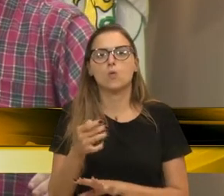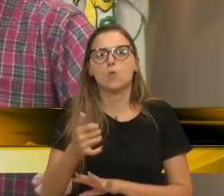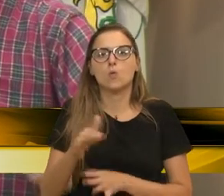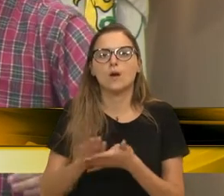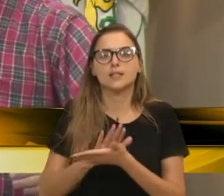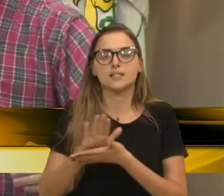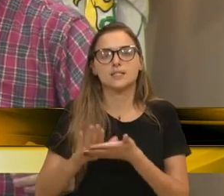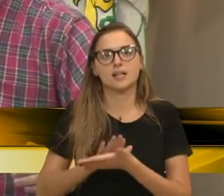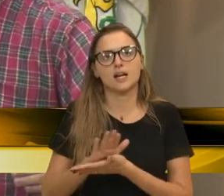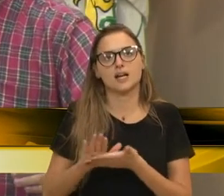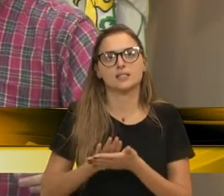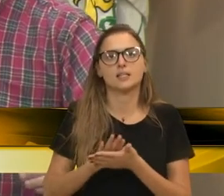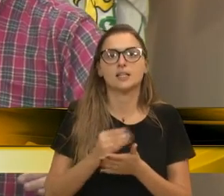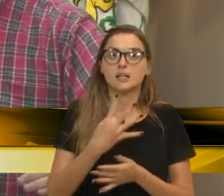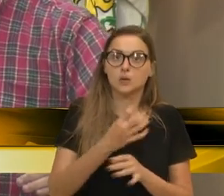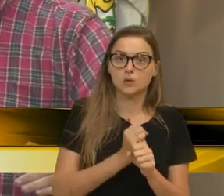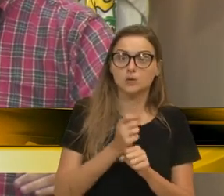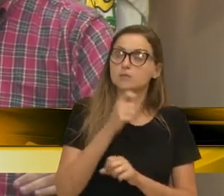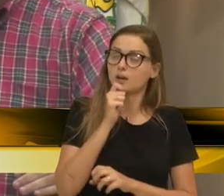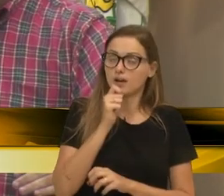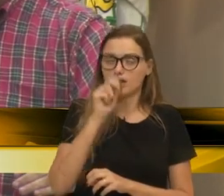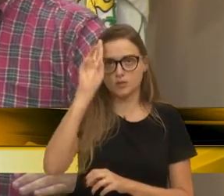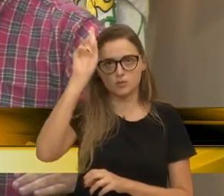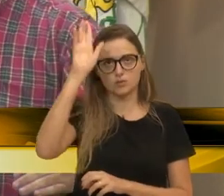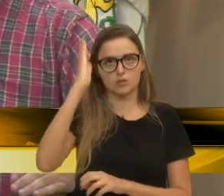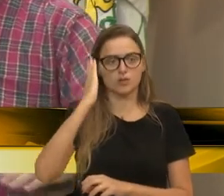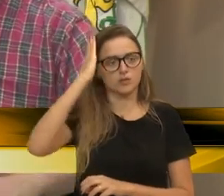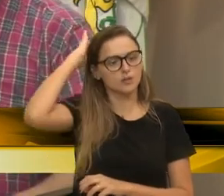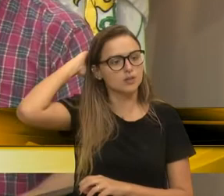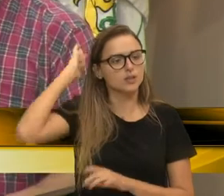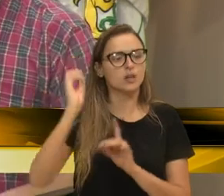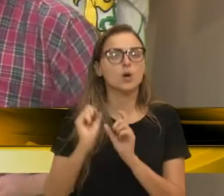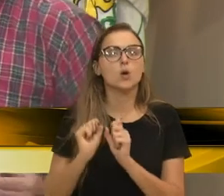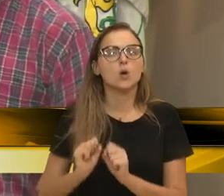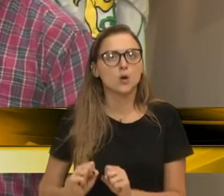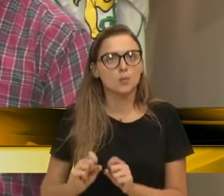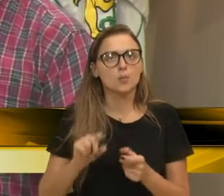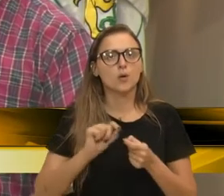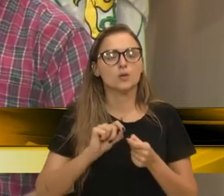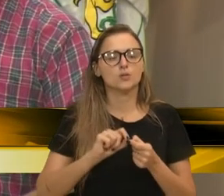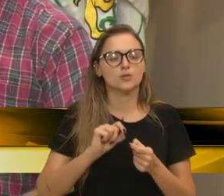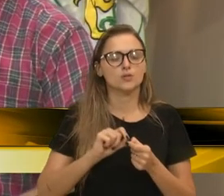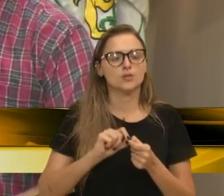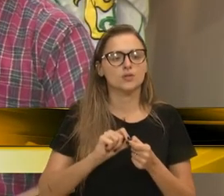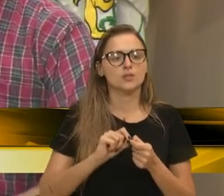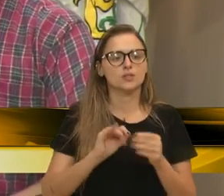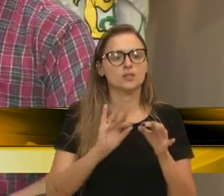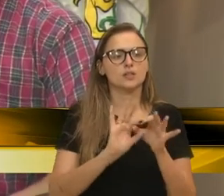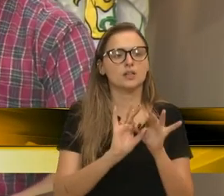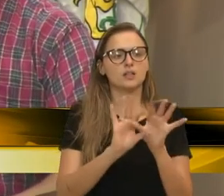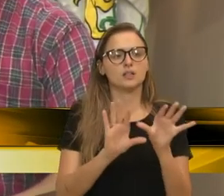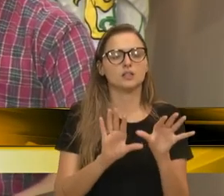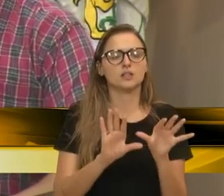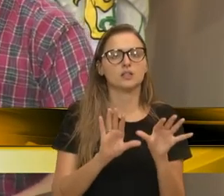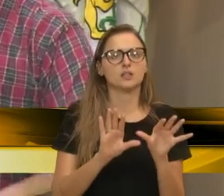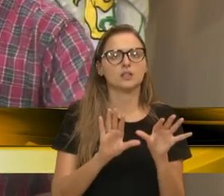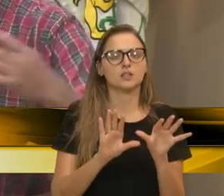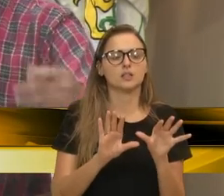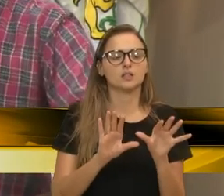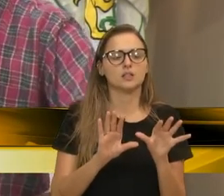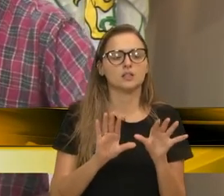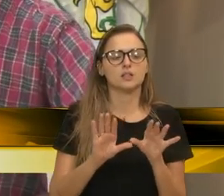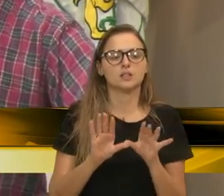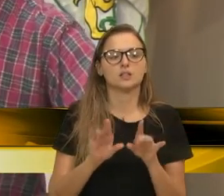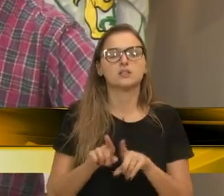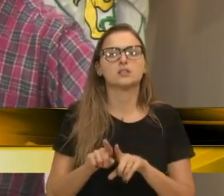4 anos. Então, acho que está em tempo ainda do prefeito Daniel Guerra fazer essa concessão da isenção nesse imposto aqui que